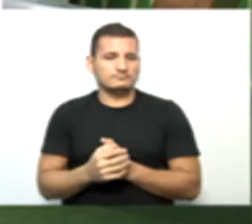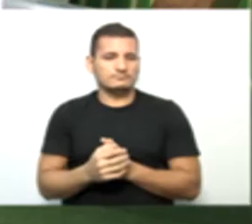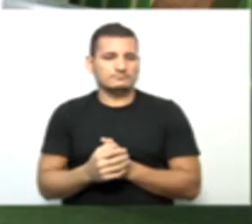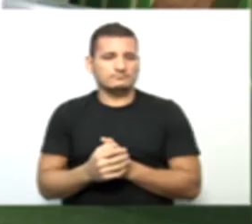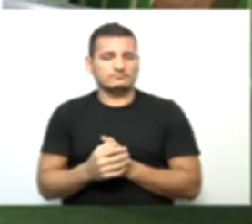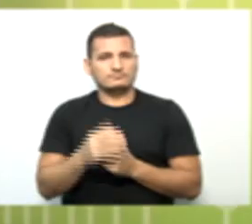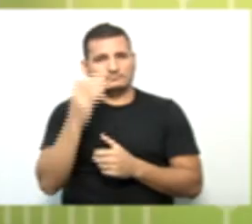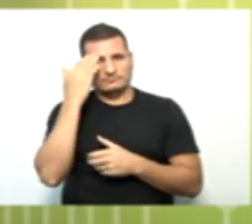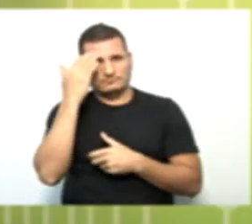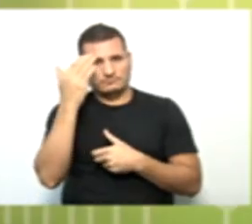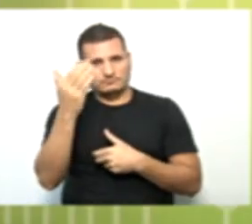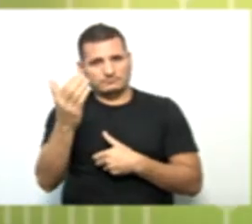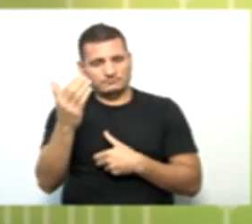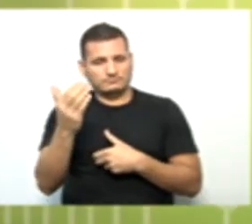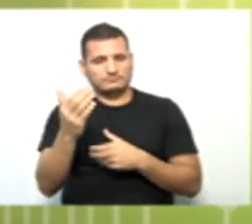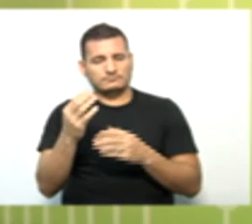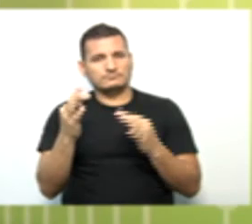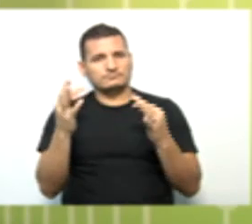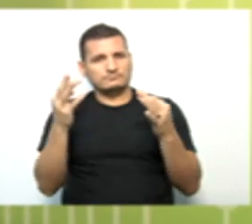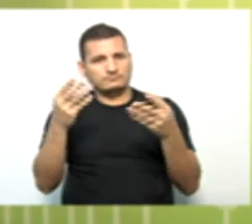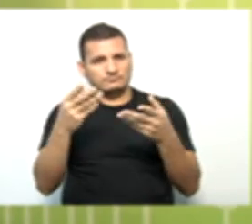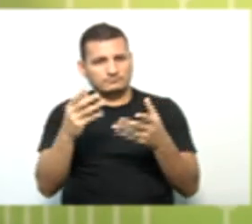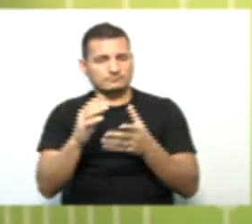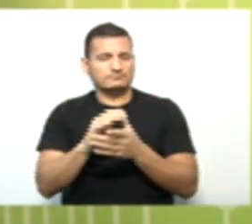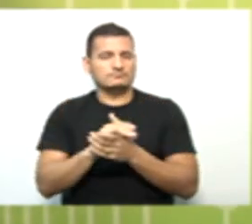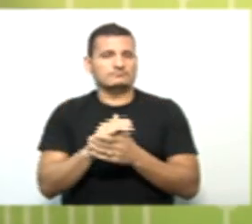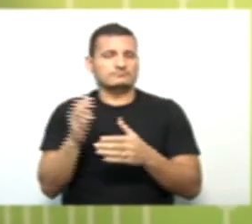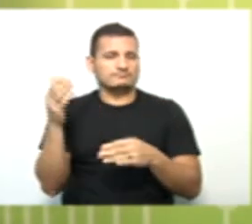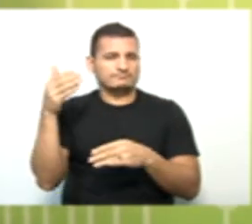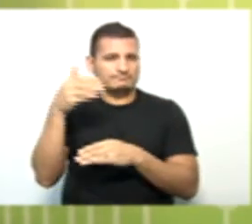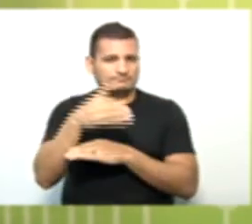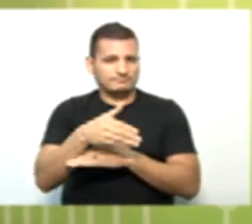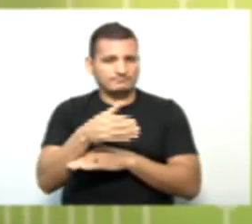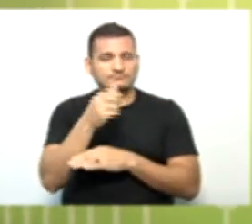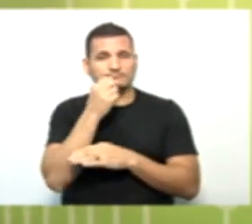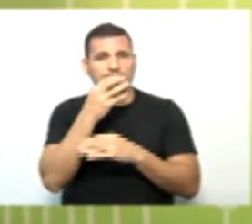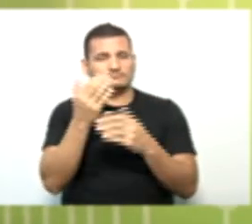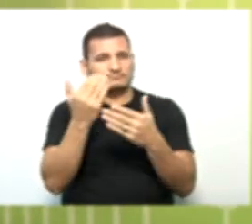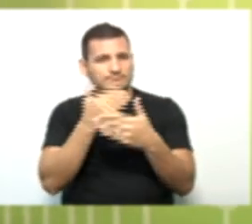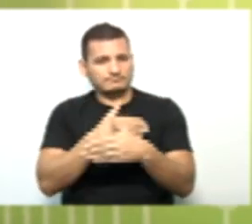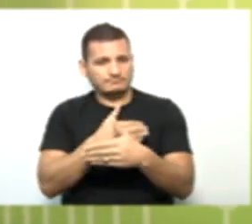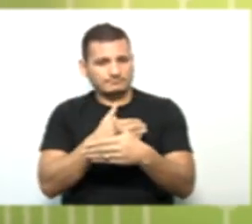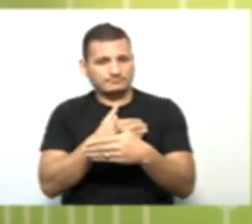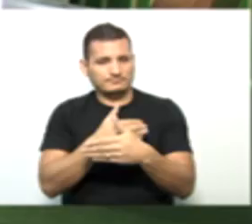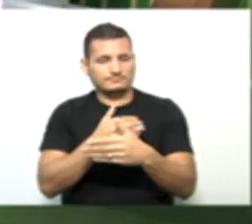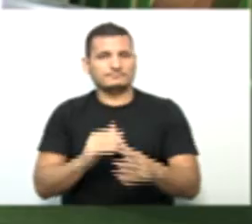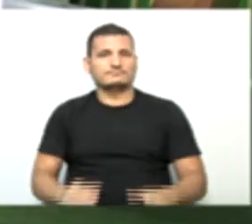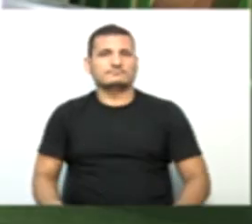Obrigada a todos, então, aí pela participação conosco. Tenham uma boa prova.